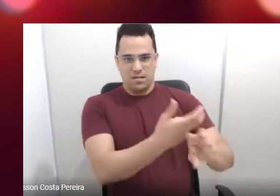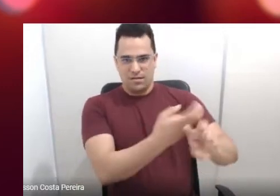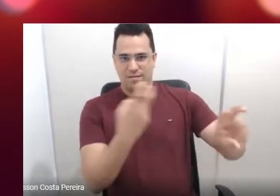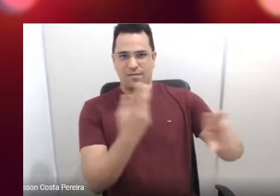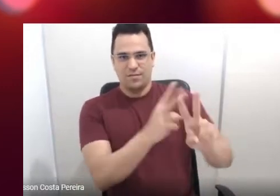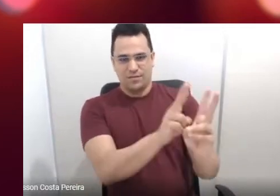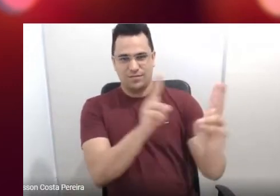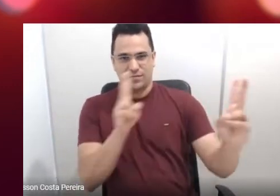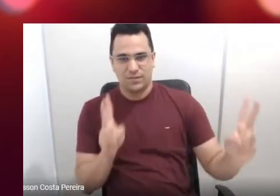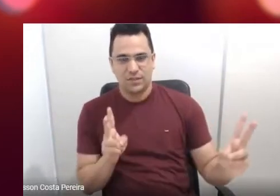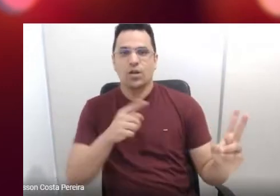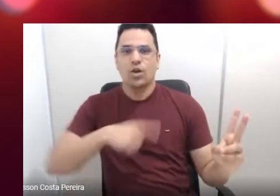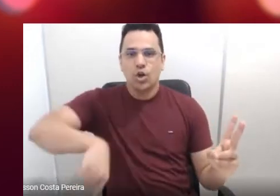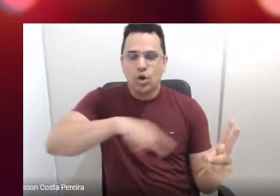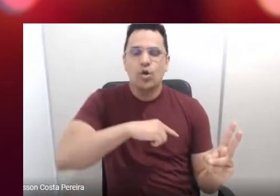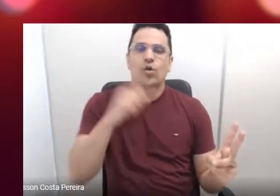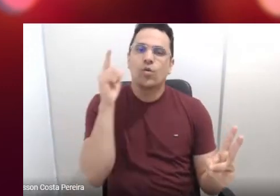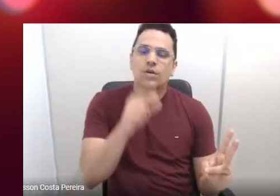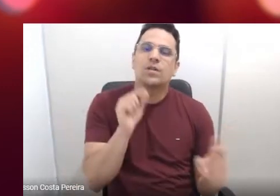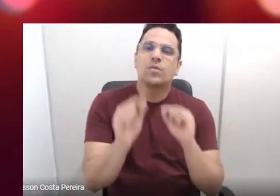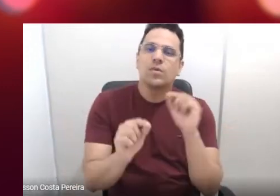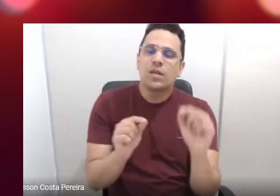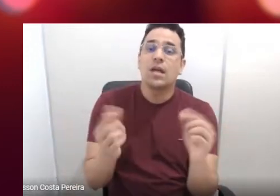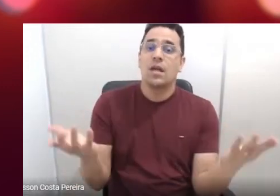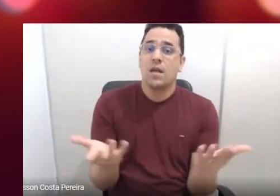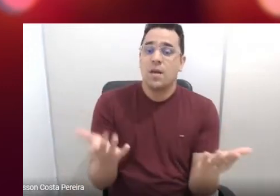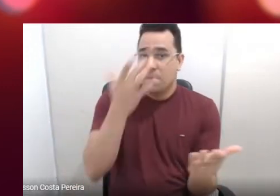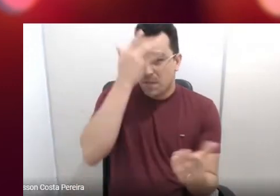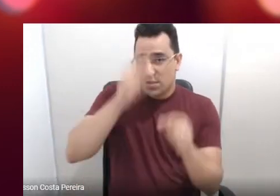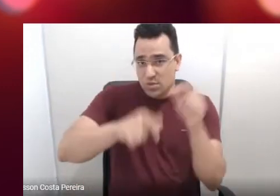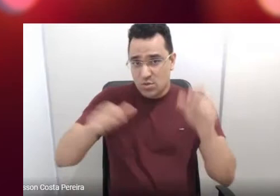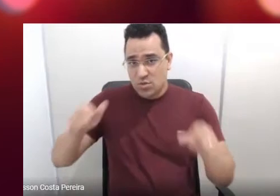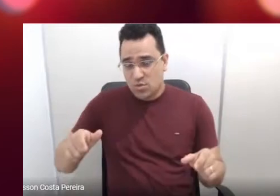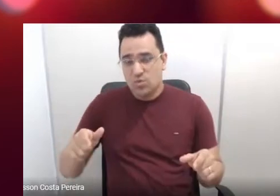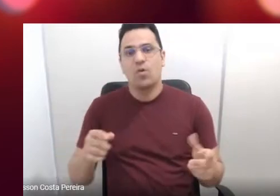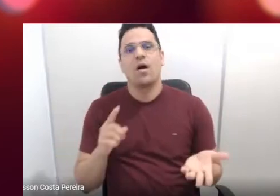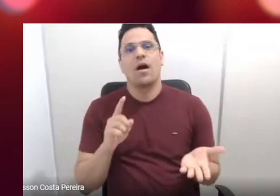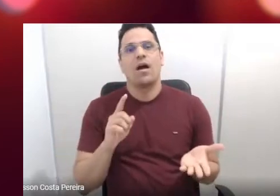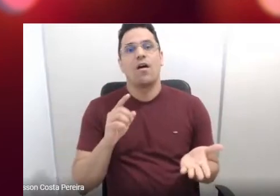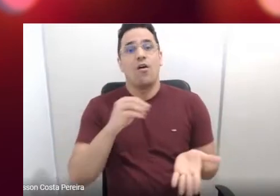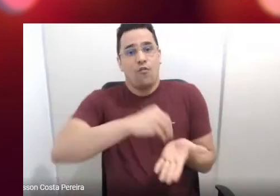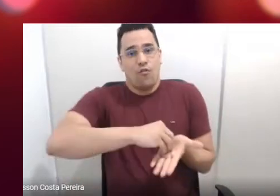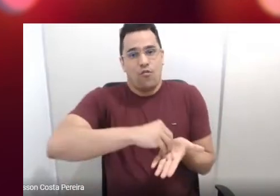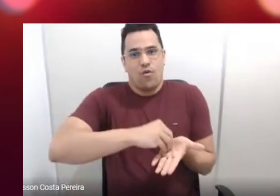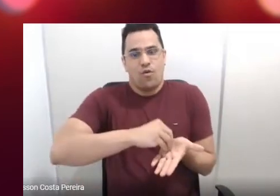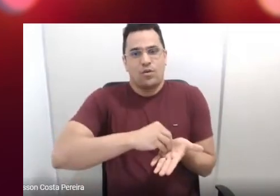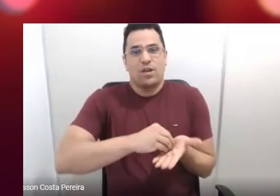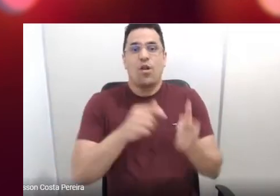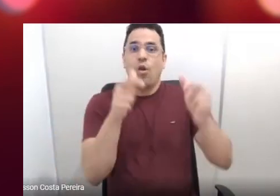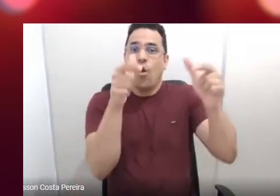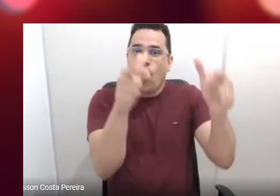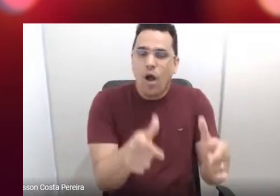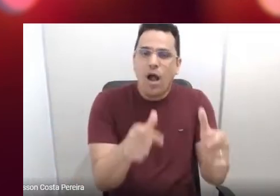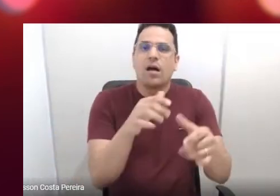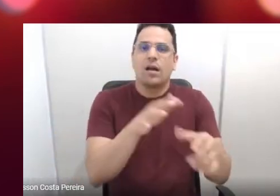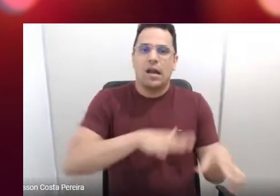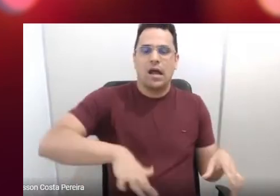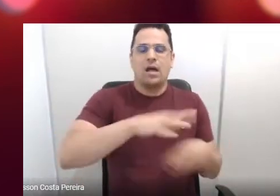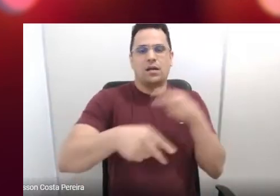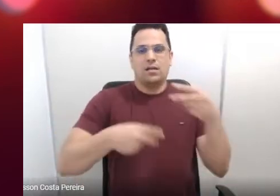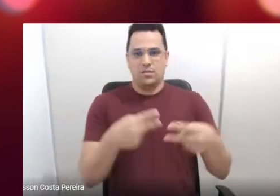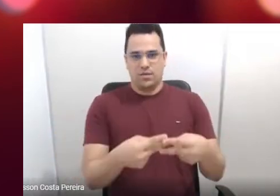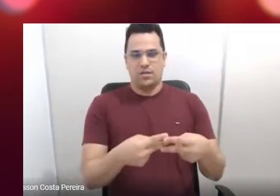de função foi mais atendida. E, nesse sentido, tivemos um grande problema devido à ausência de servidores lotados